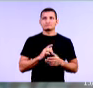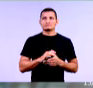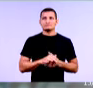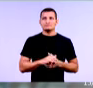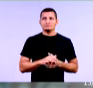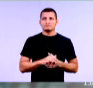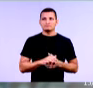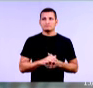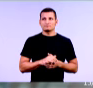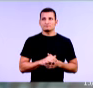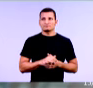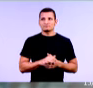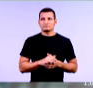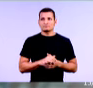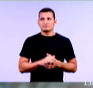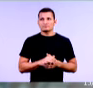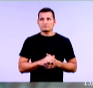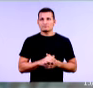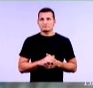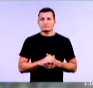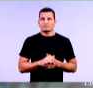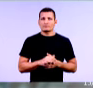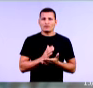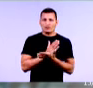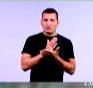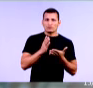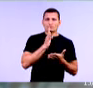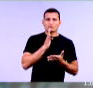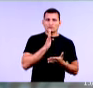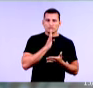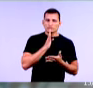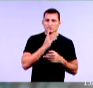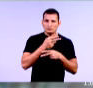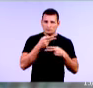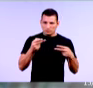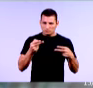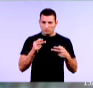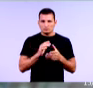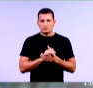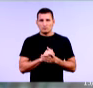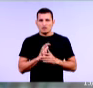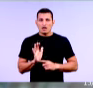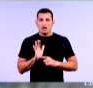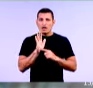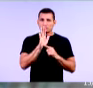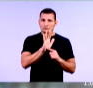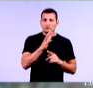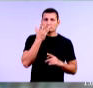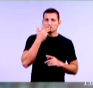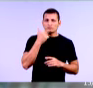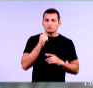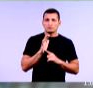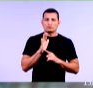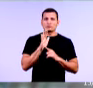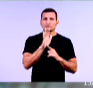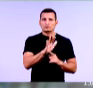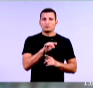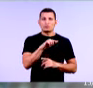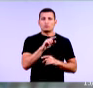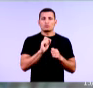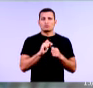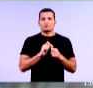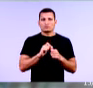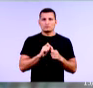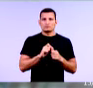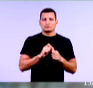Caso alguém que conheça previamente aquele objeto, ajudar a criança mostrando o que ele realmente faz, a criança